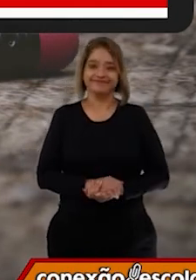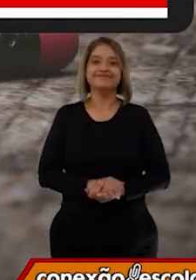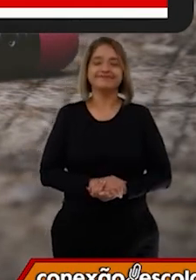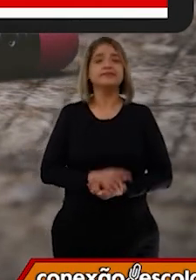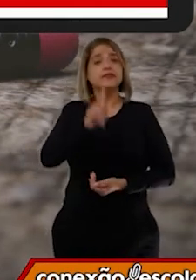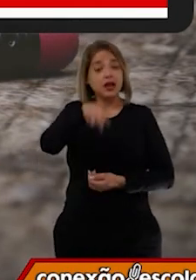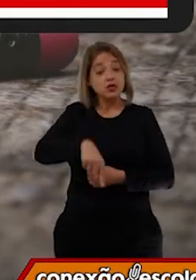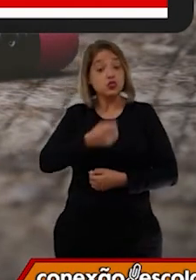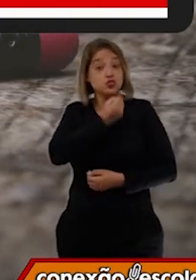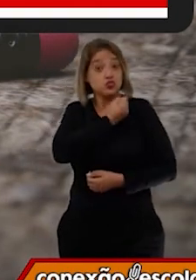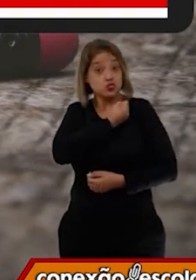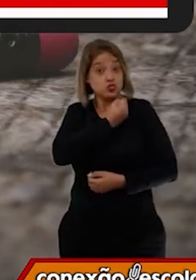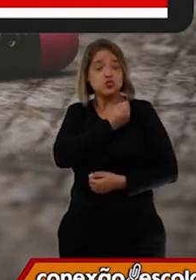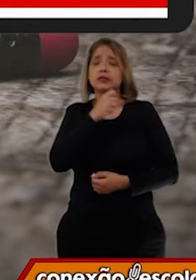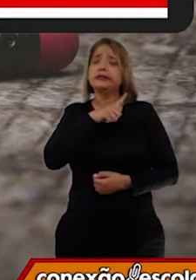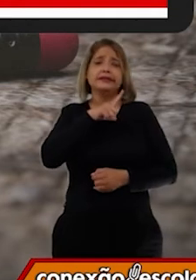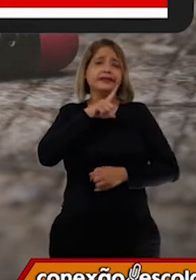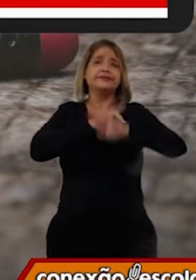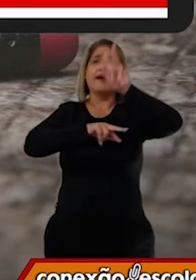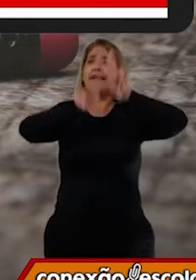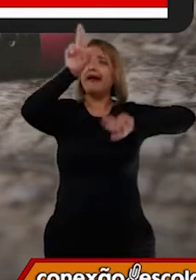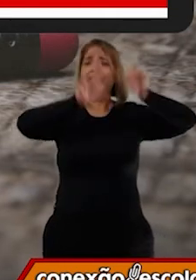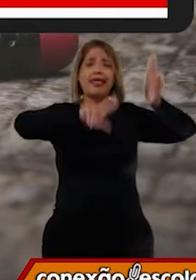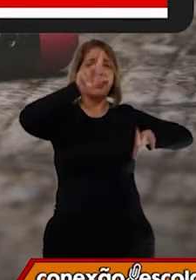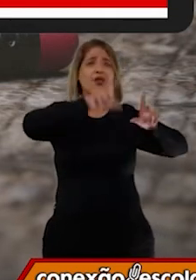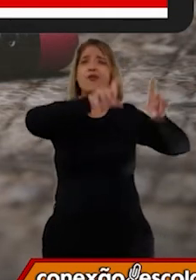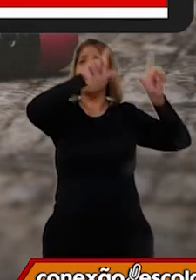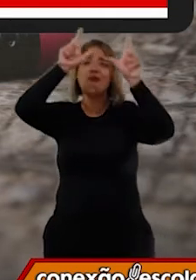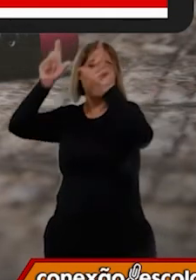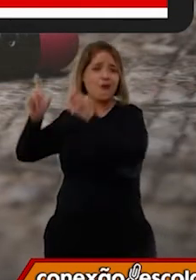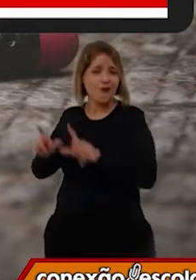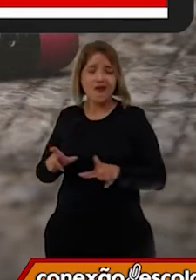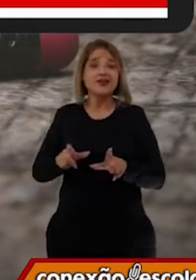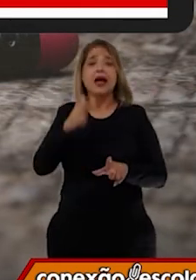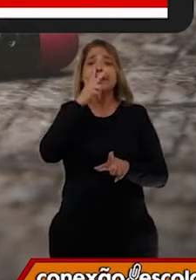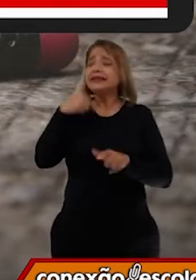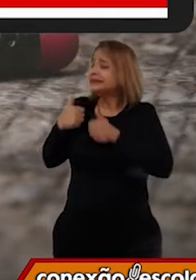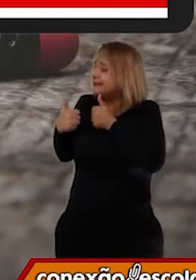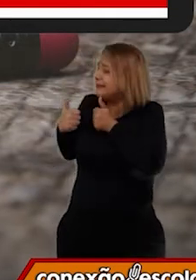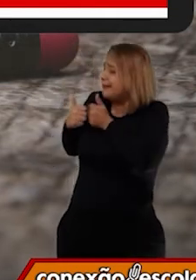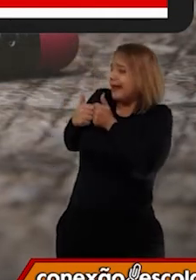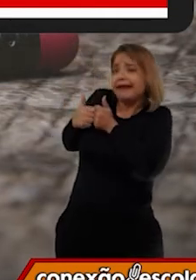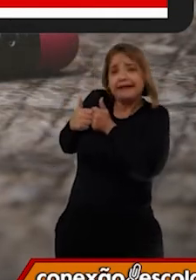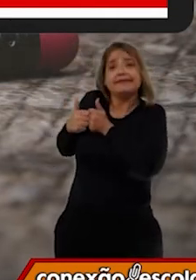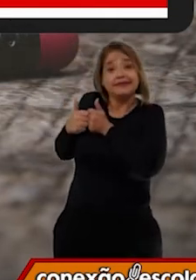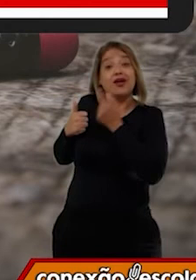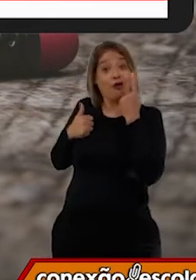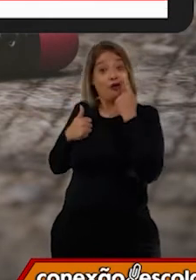os números estão por toda a parte. E alguns deles bem pertinho de nós. Quer